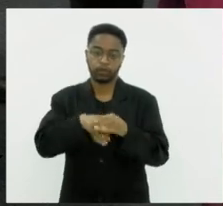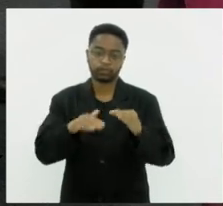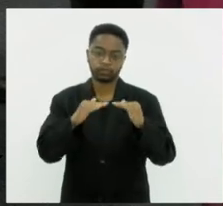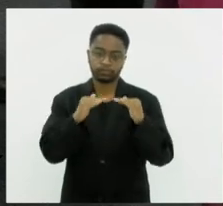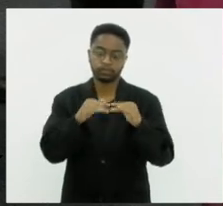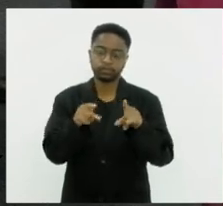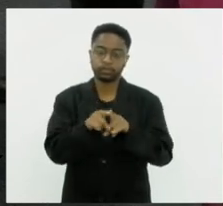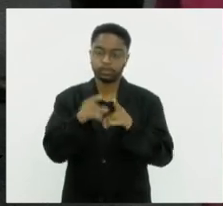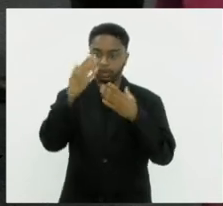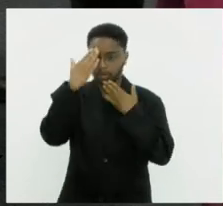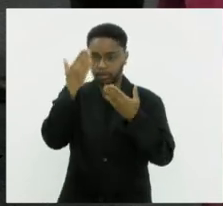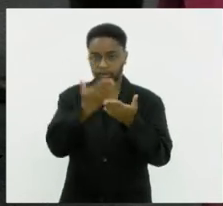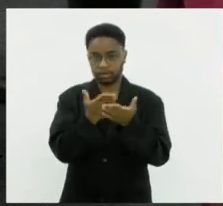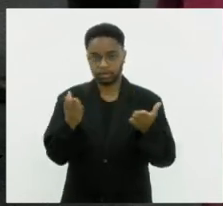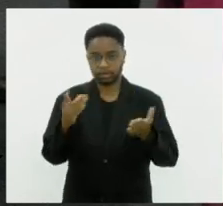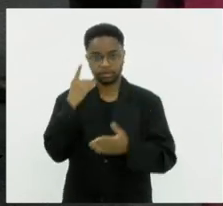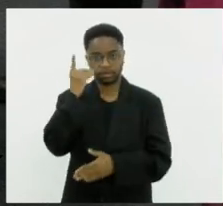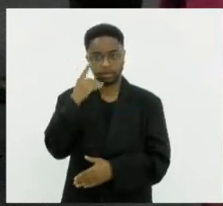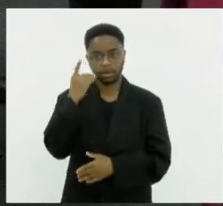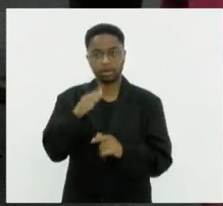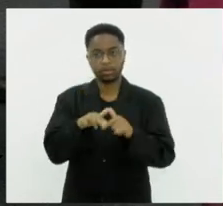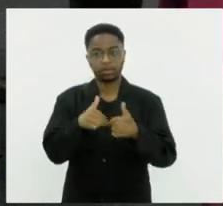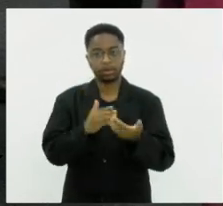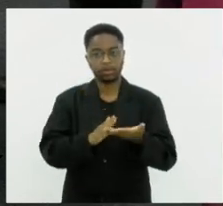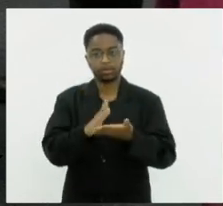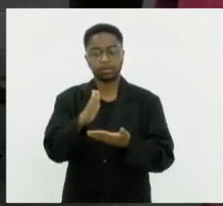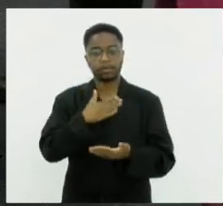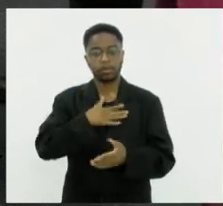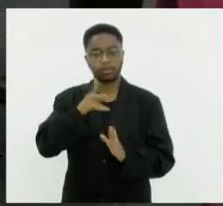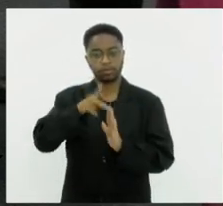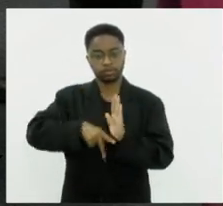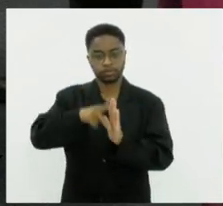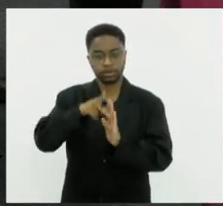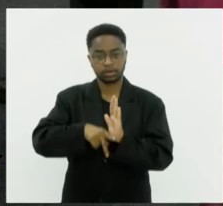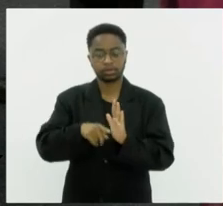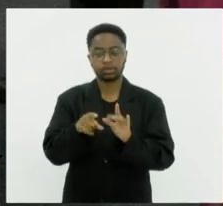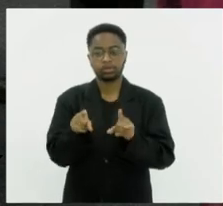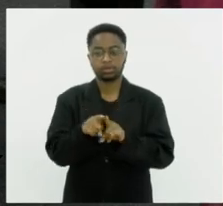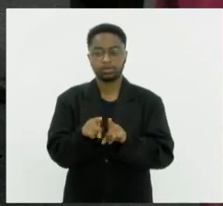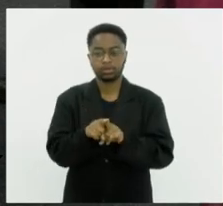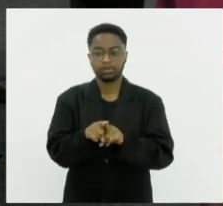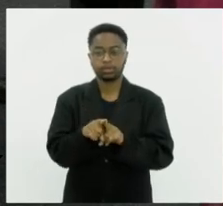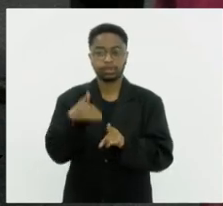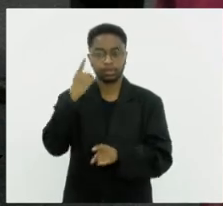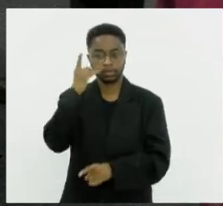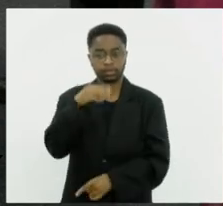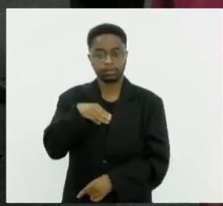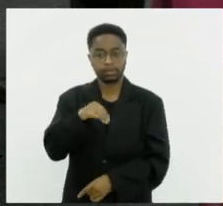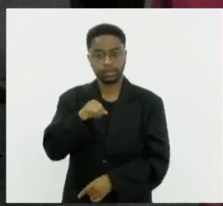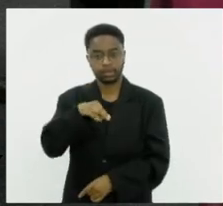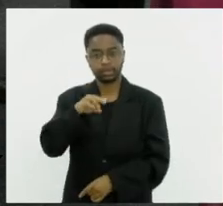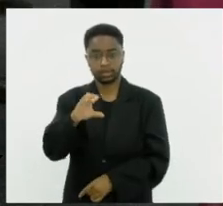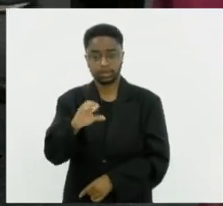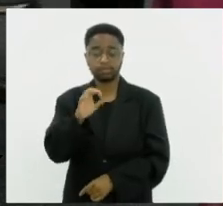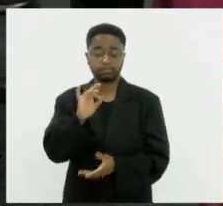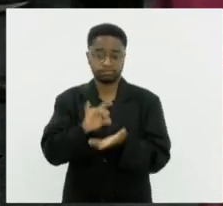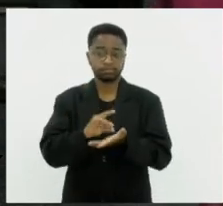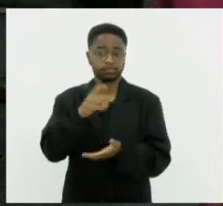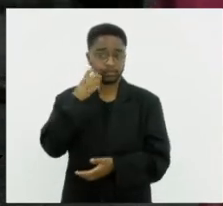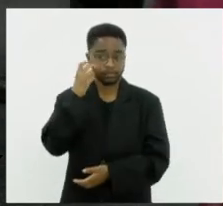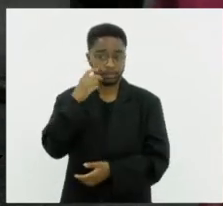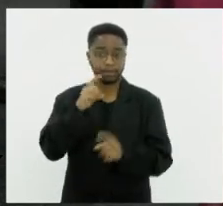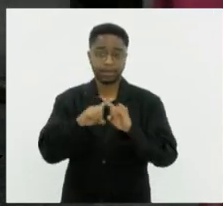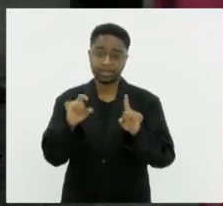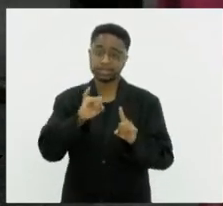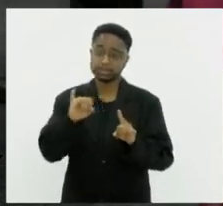aos pares pela aprovação do meu projeto. E, Mink, realmente é vergonhoso, mas se precisamos fazer